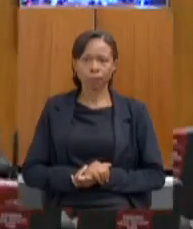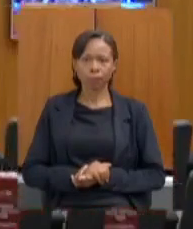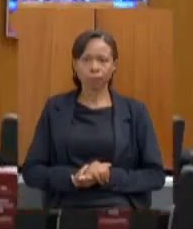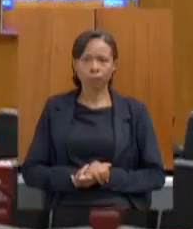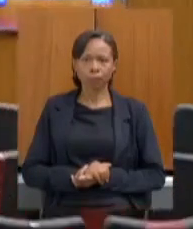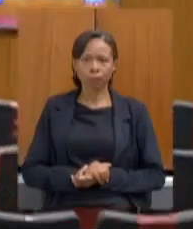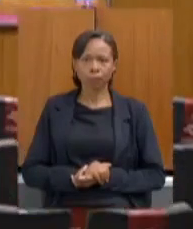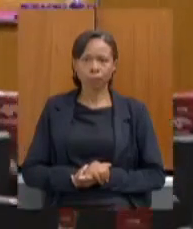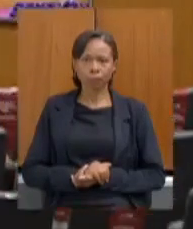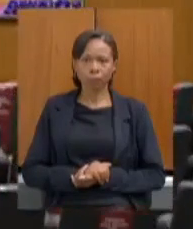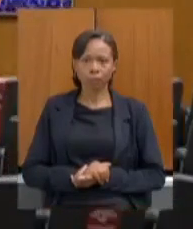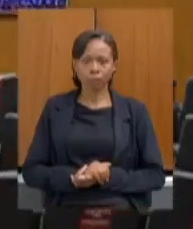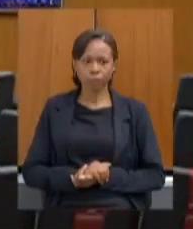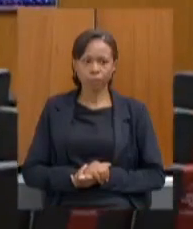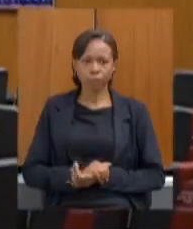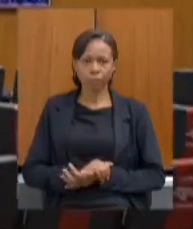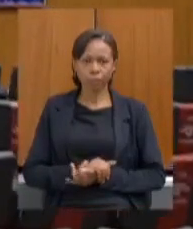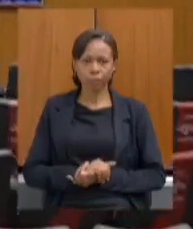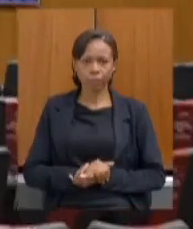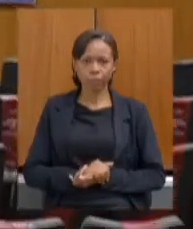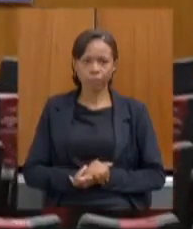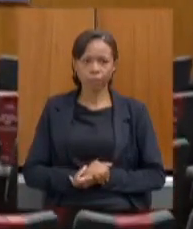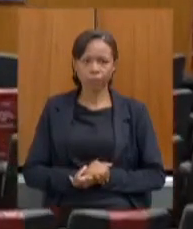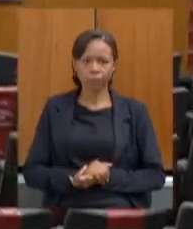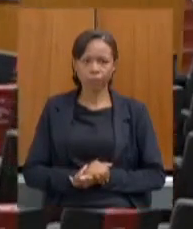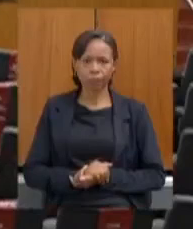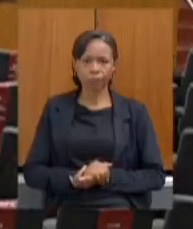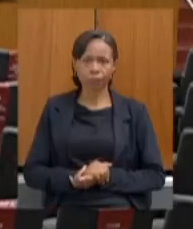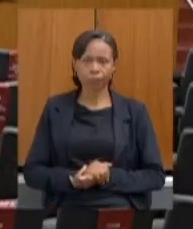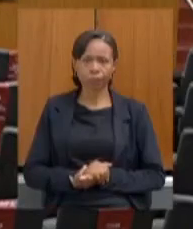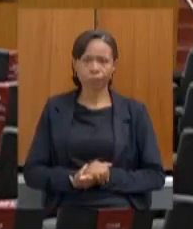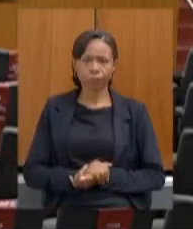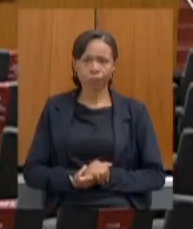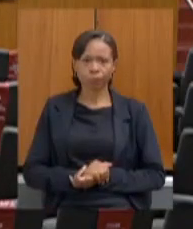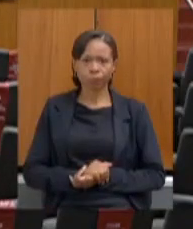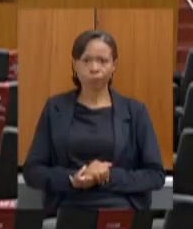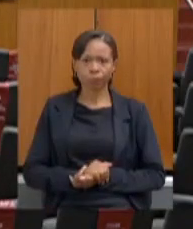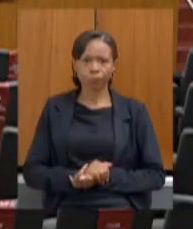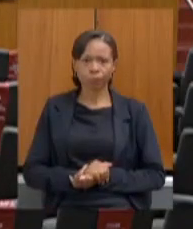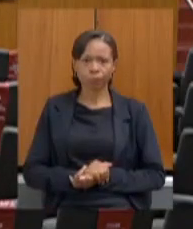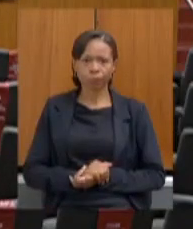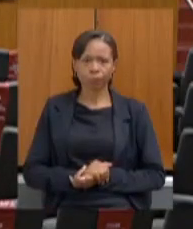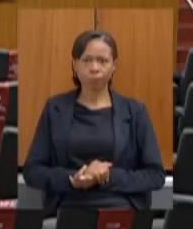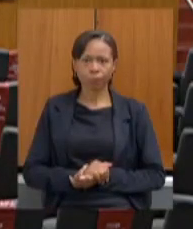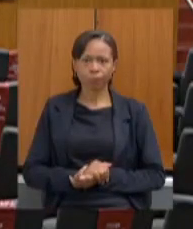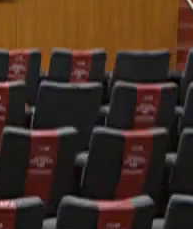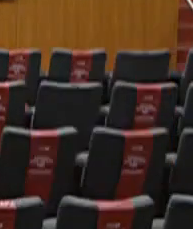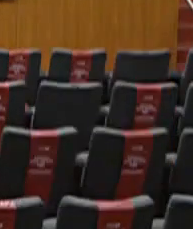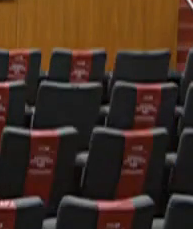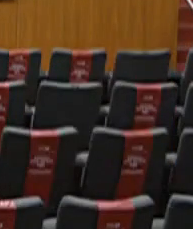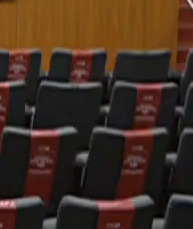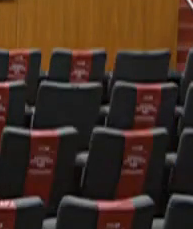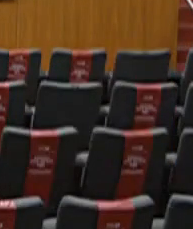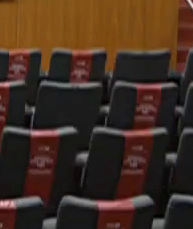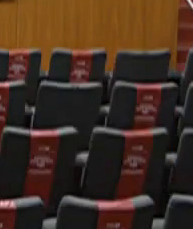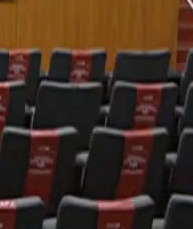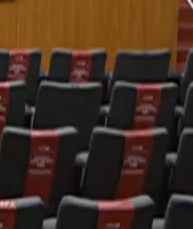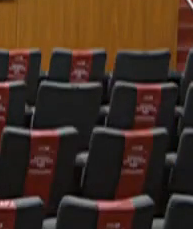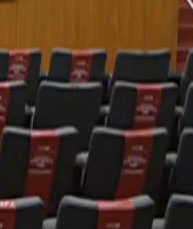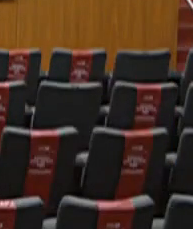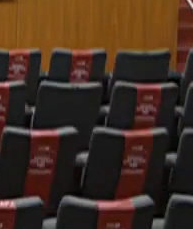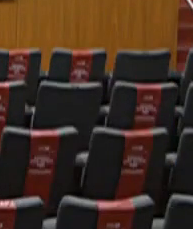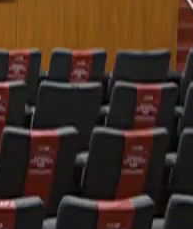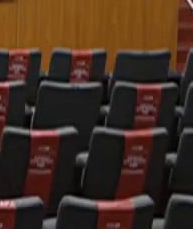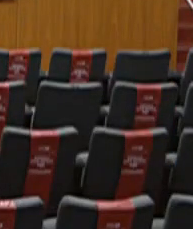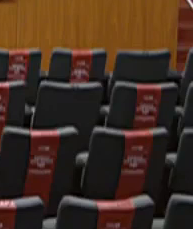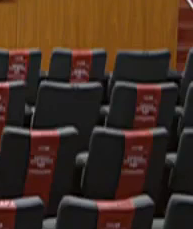governo, Igor Eto. Ele falou sobre as ações do Executivo neste ano e também o planejamento para a retomada da economia, considerando os impactos da